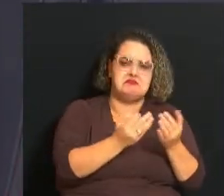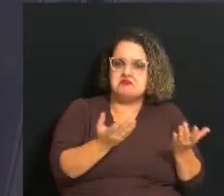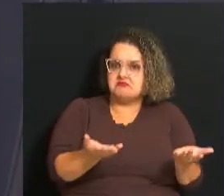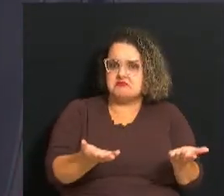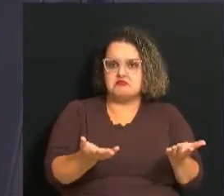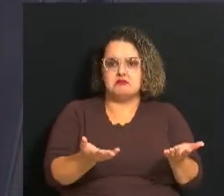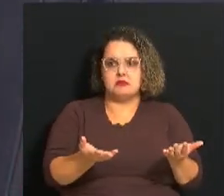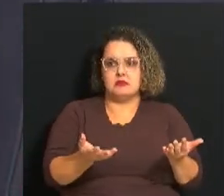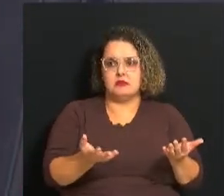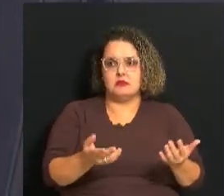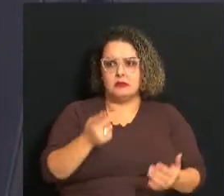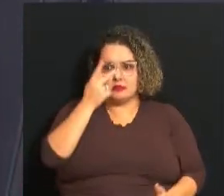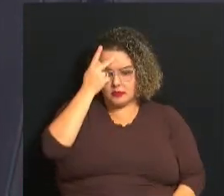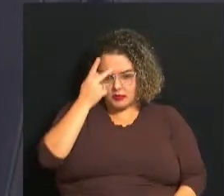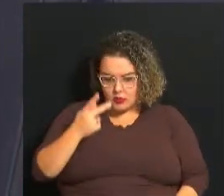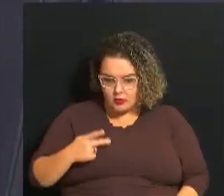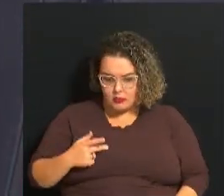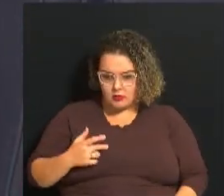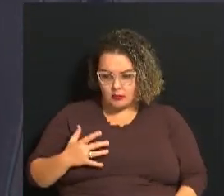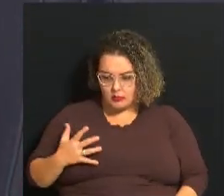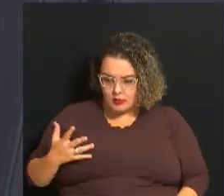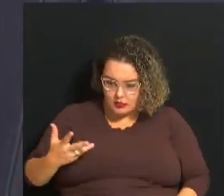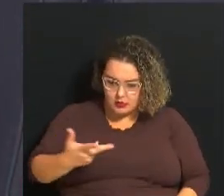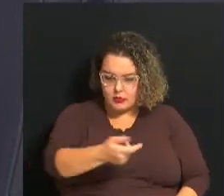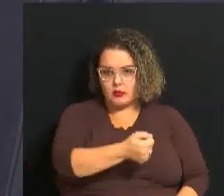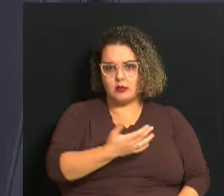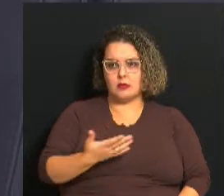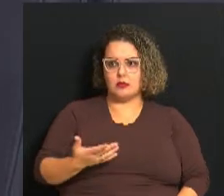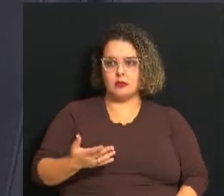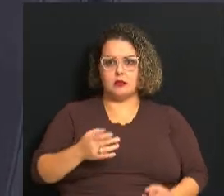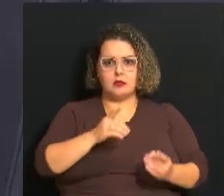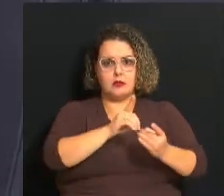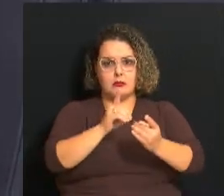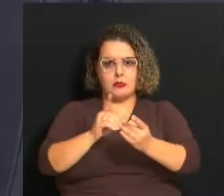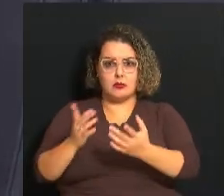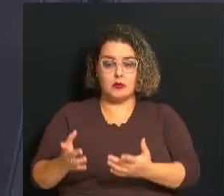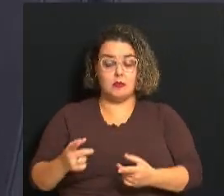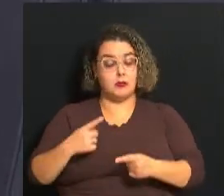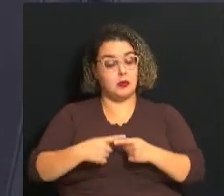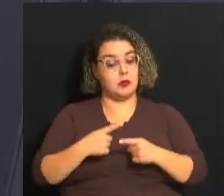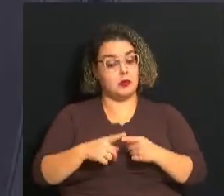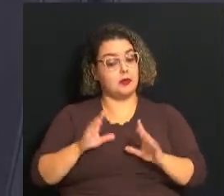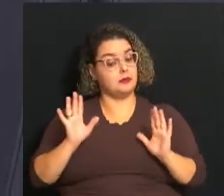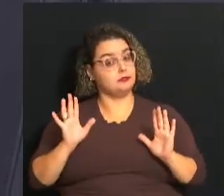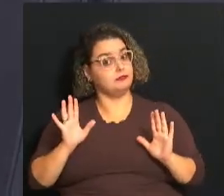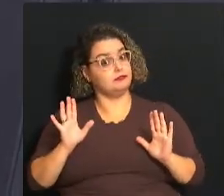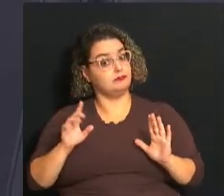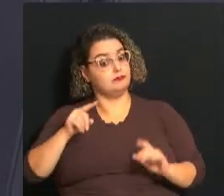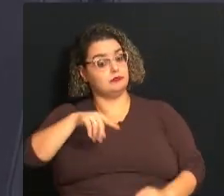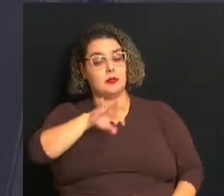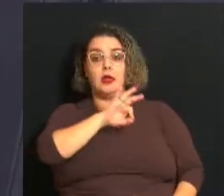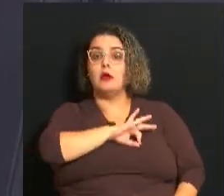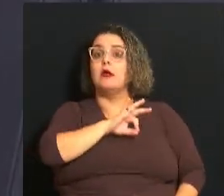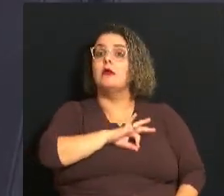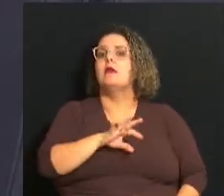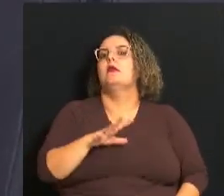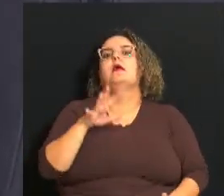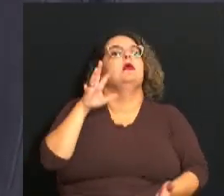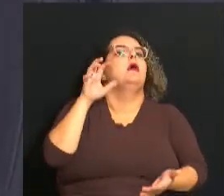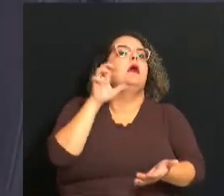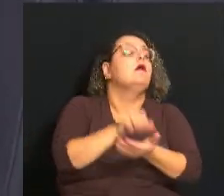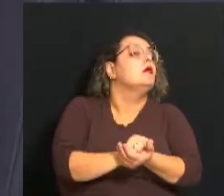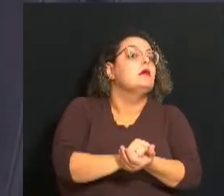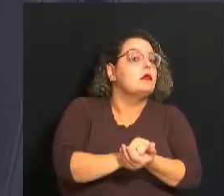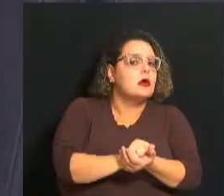na própria no entorno Tá certo que você tem que atender porque se não entendeu você vai receber uma advertência você